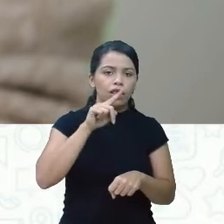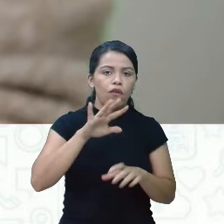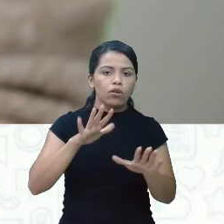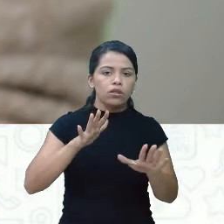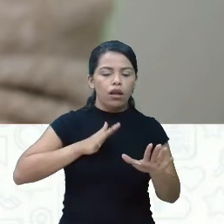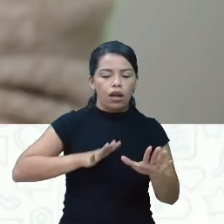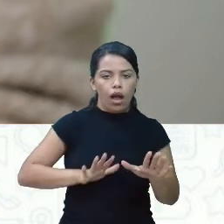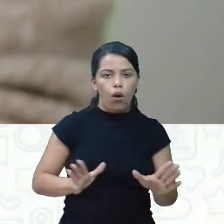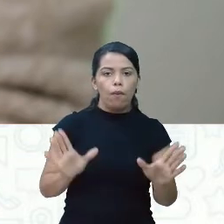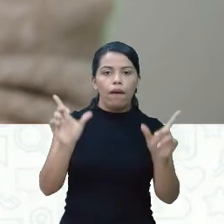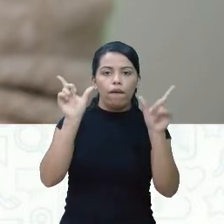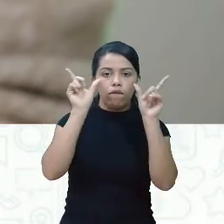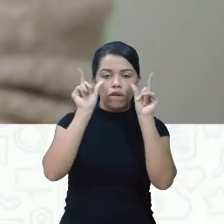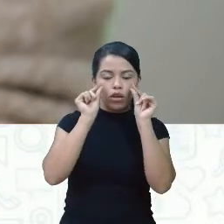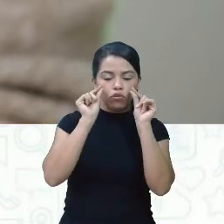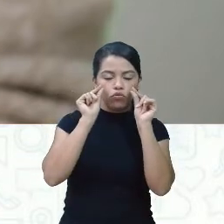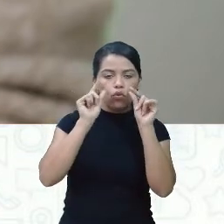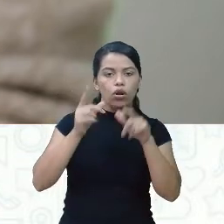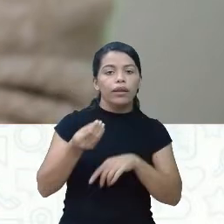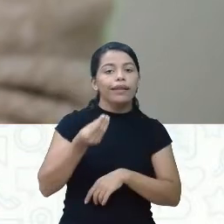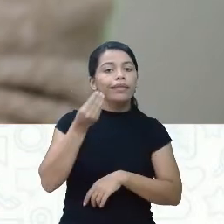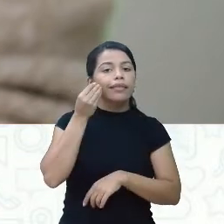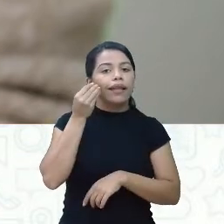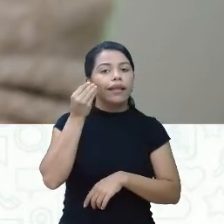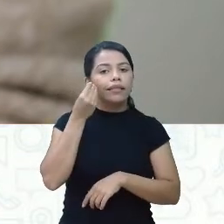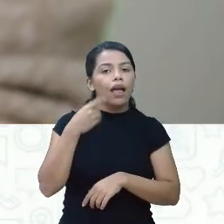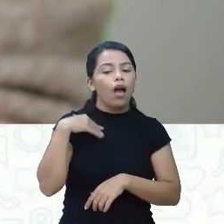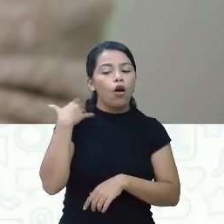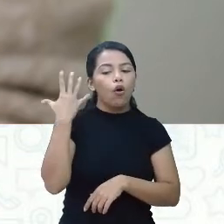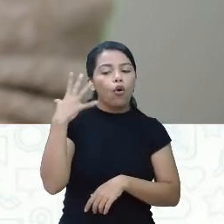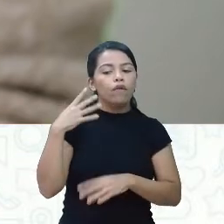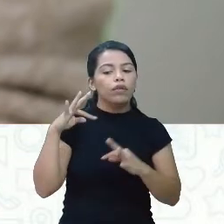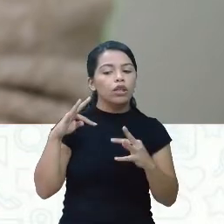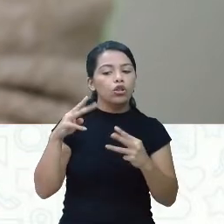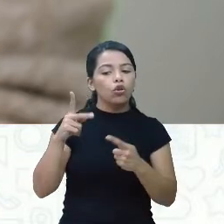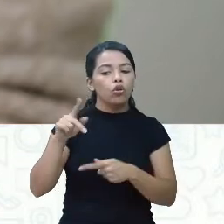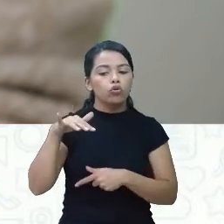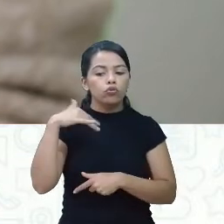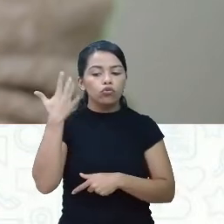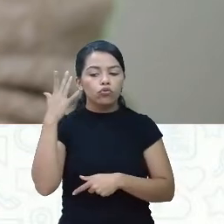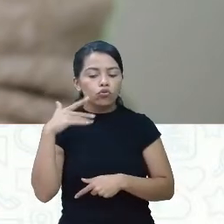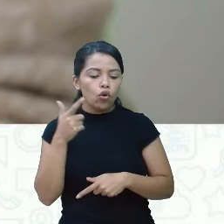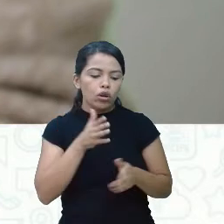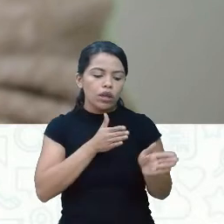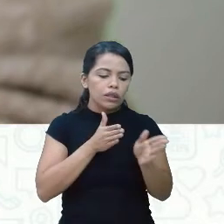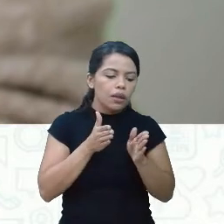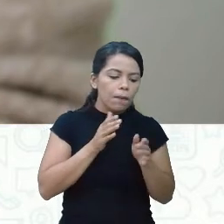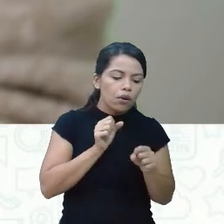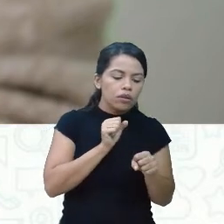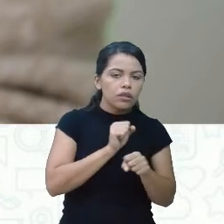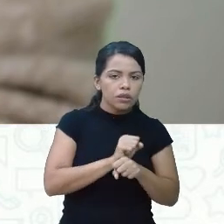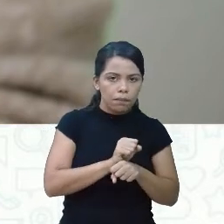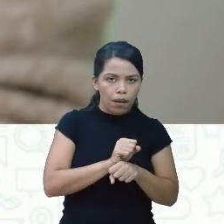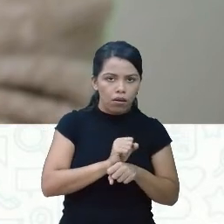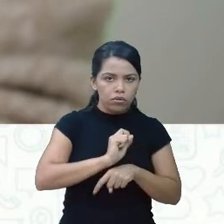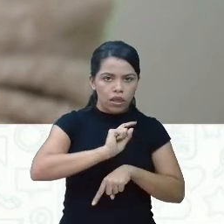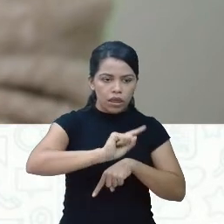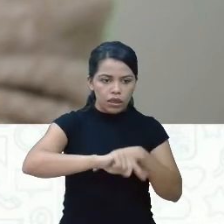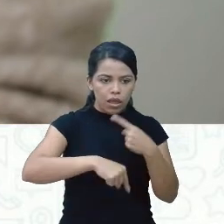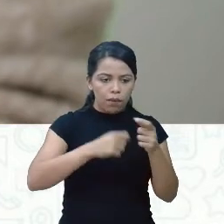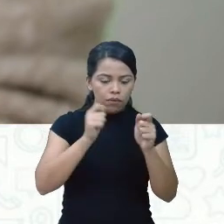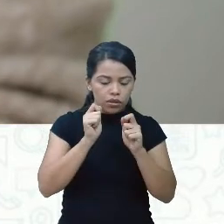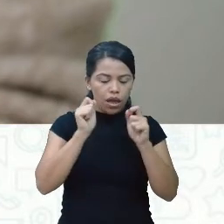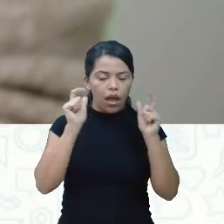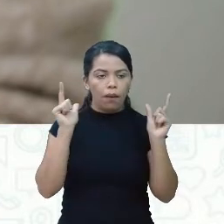vai tentar ouvir todos os sons dentro desse intervalo de tempo. Depois, você abre